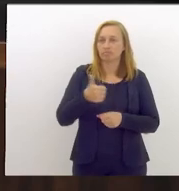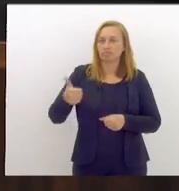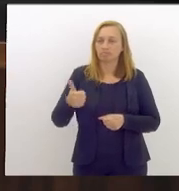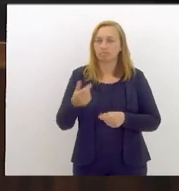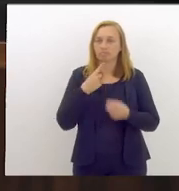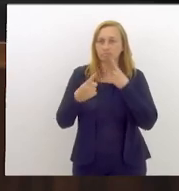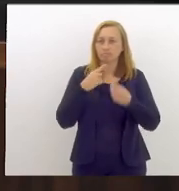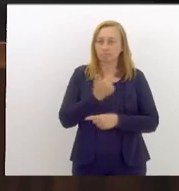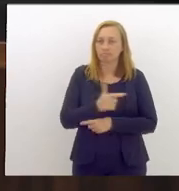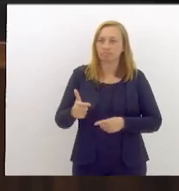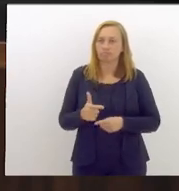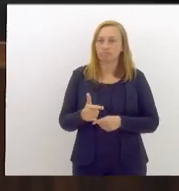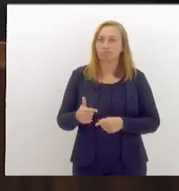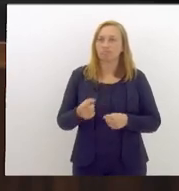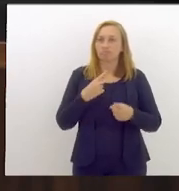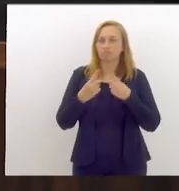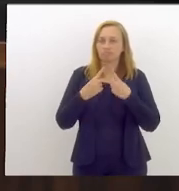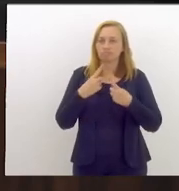discussão